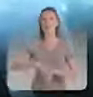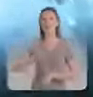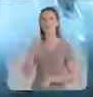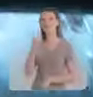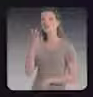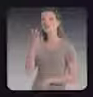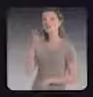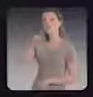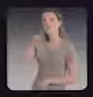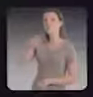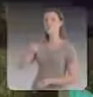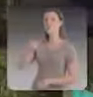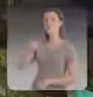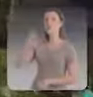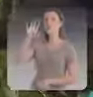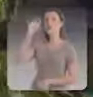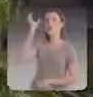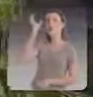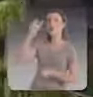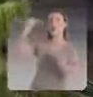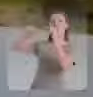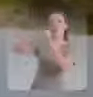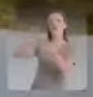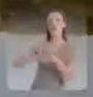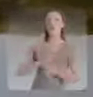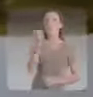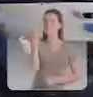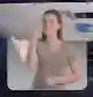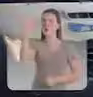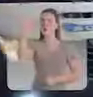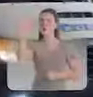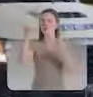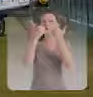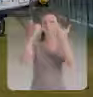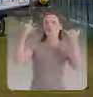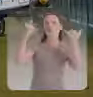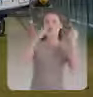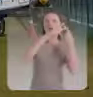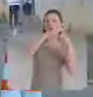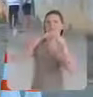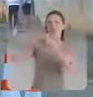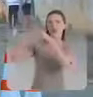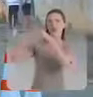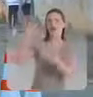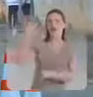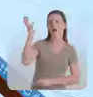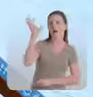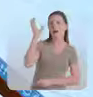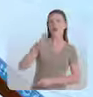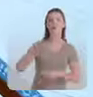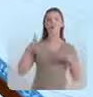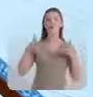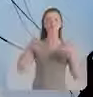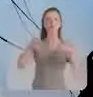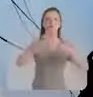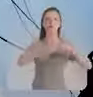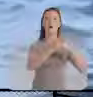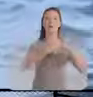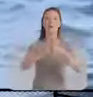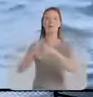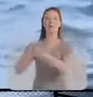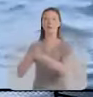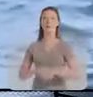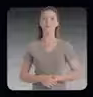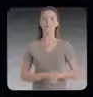de 24 mil luminárias instaladas. É um tal de planta poste, estica o fio, troca a lâmpada, em tudo